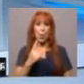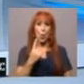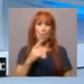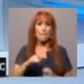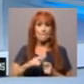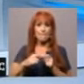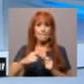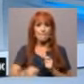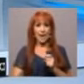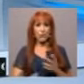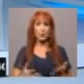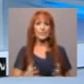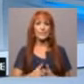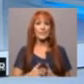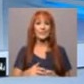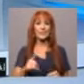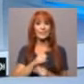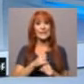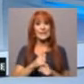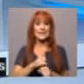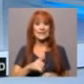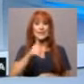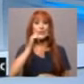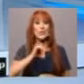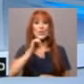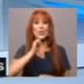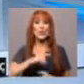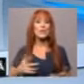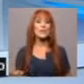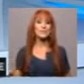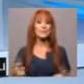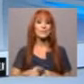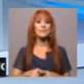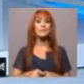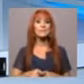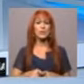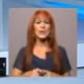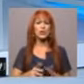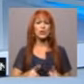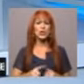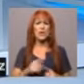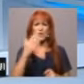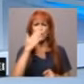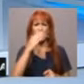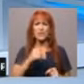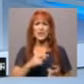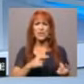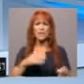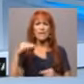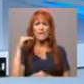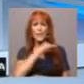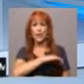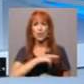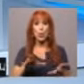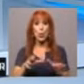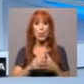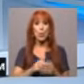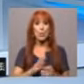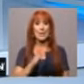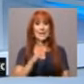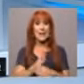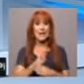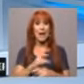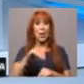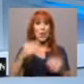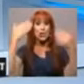metro. Para o arquipélago dos Açores, com a passagem já da superfície frontal fria pelo grupo central durante